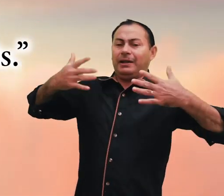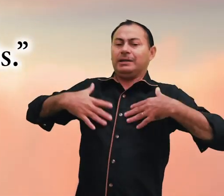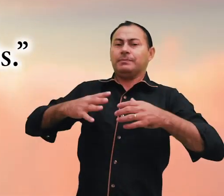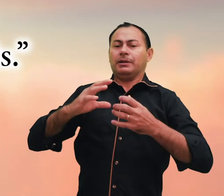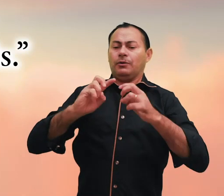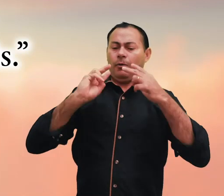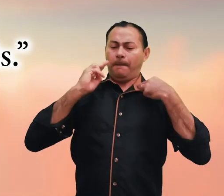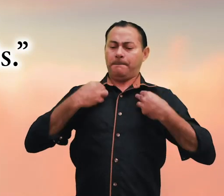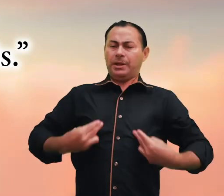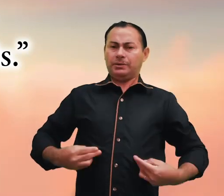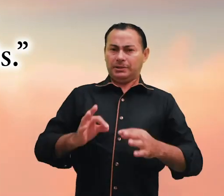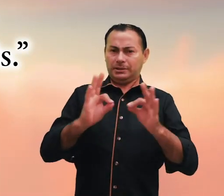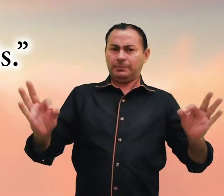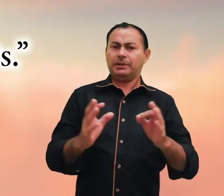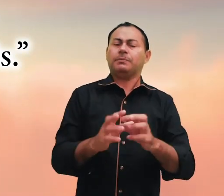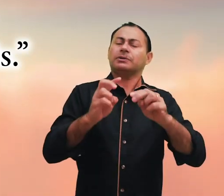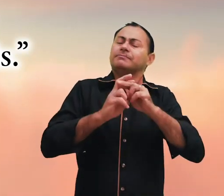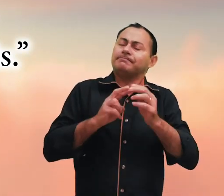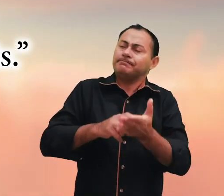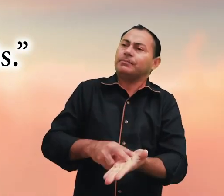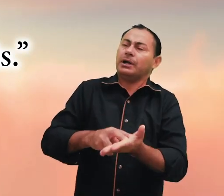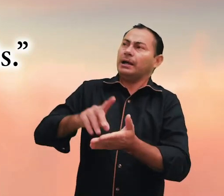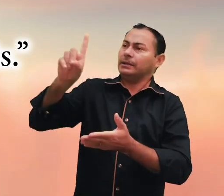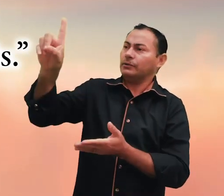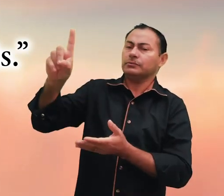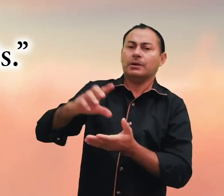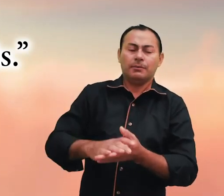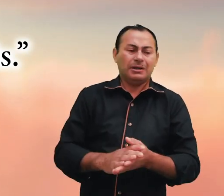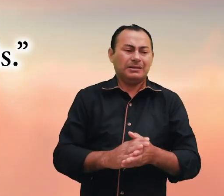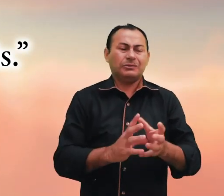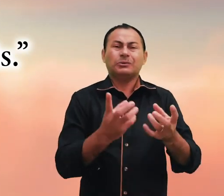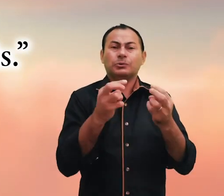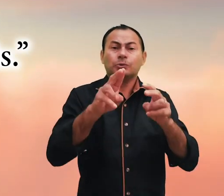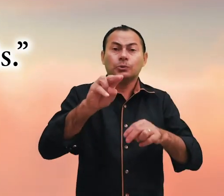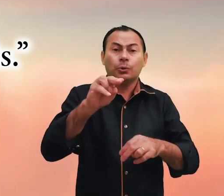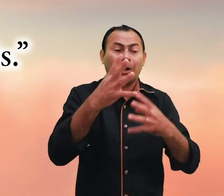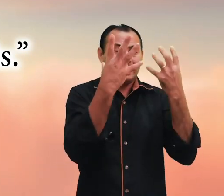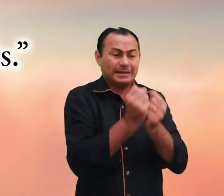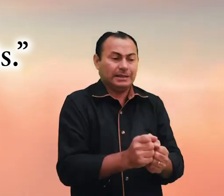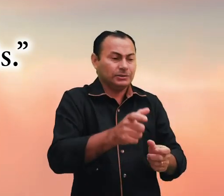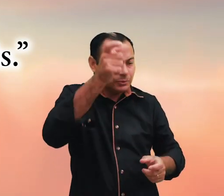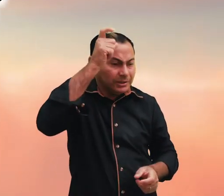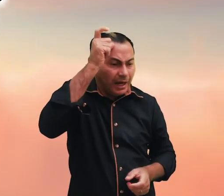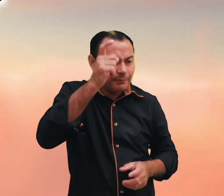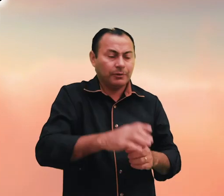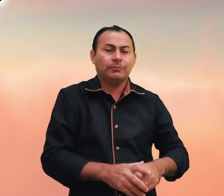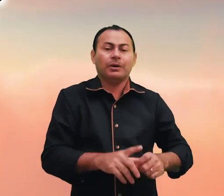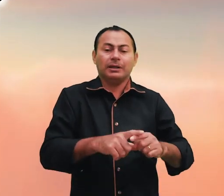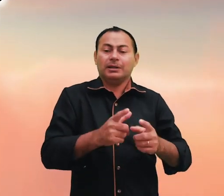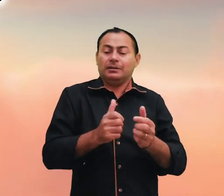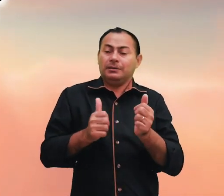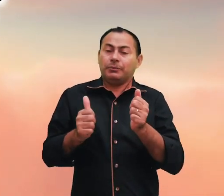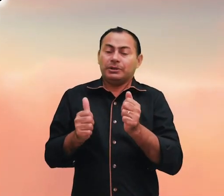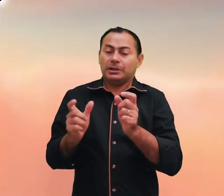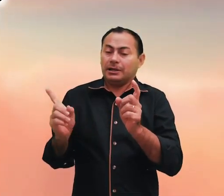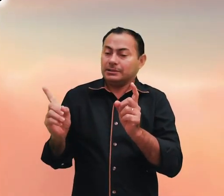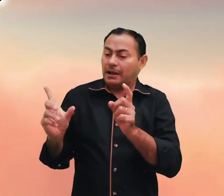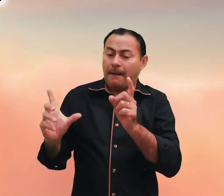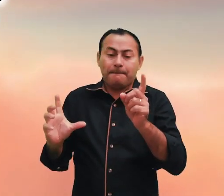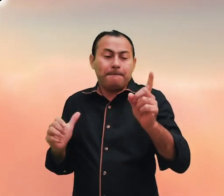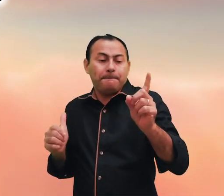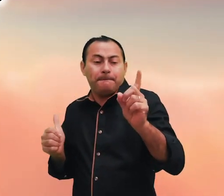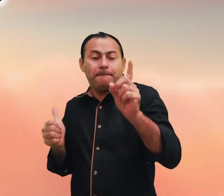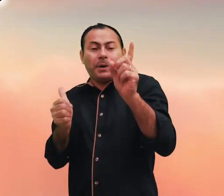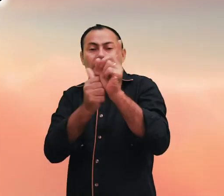Portanto, submetam-se a Deus, resistam ao diabo, e ele fugirá de vocês. Aproximem-se de Deus, e ele